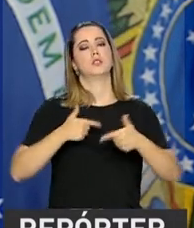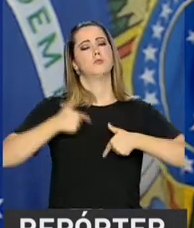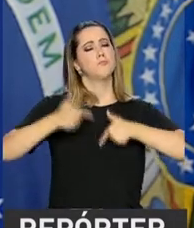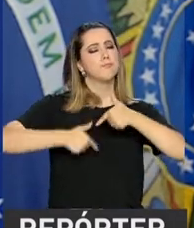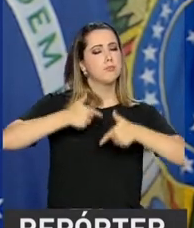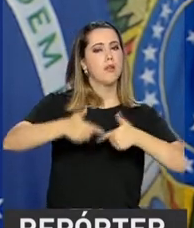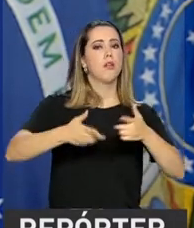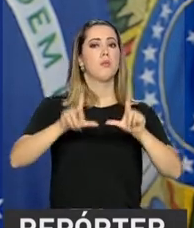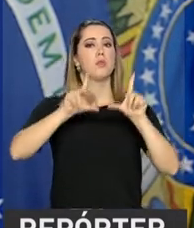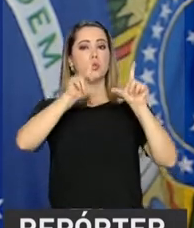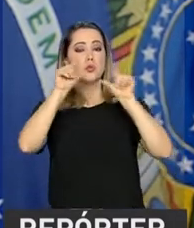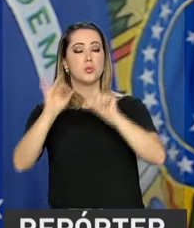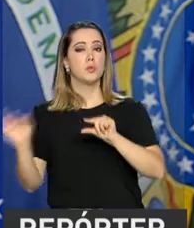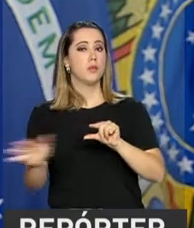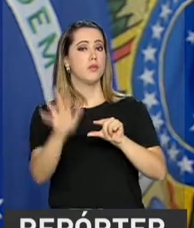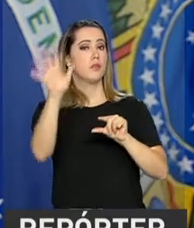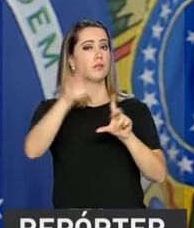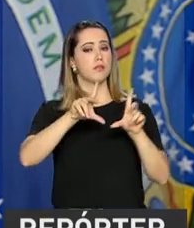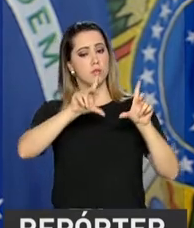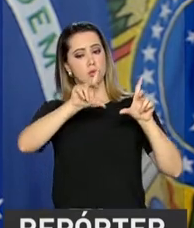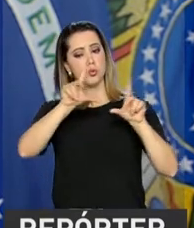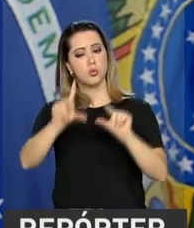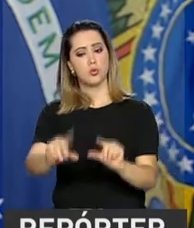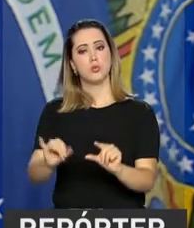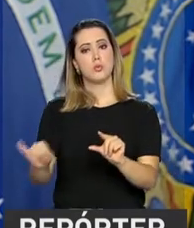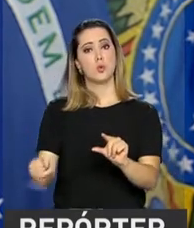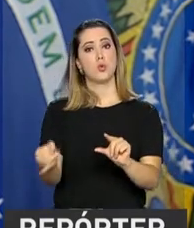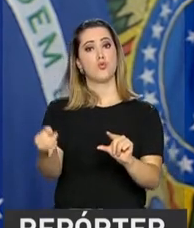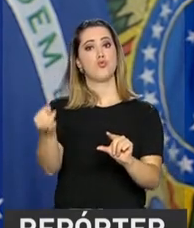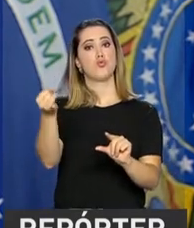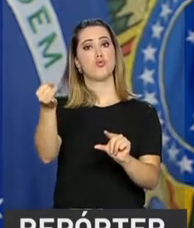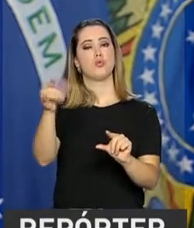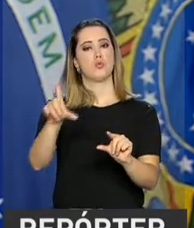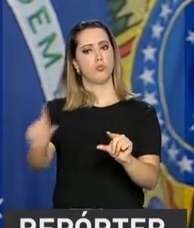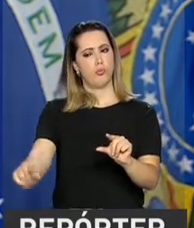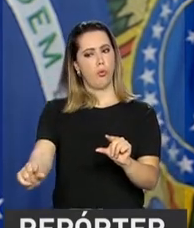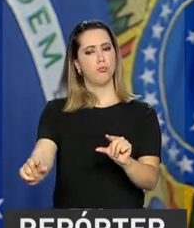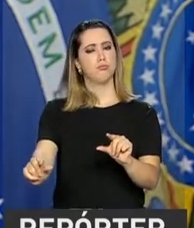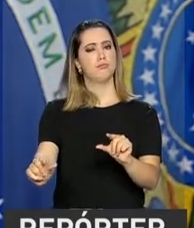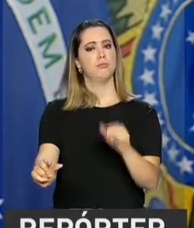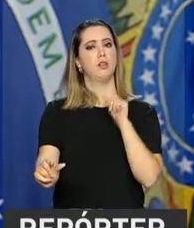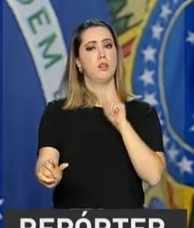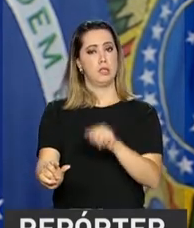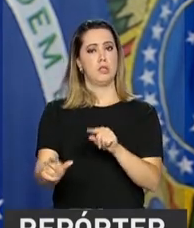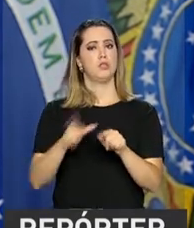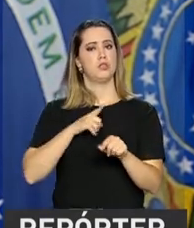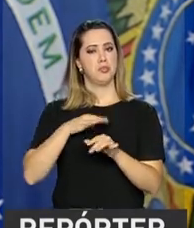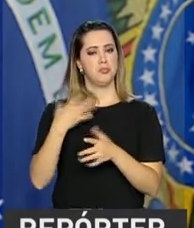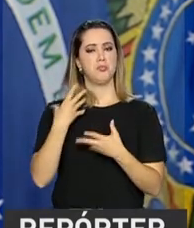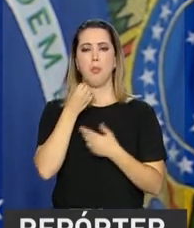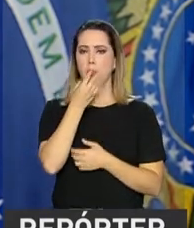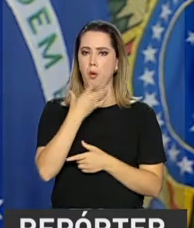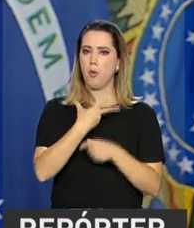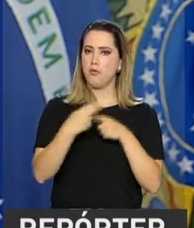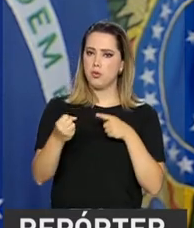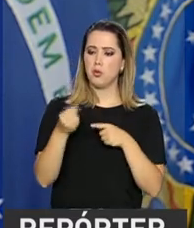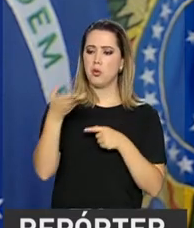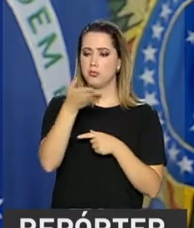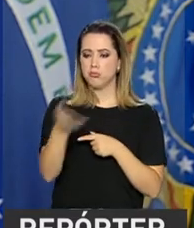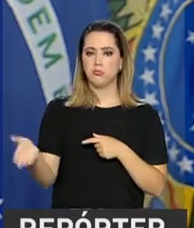da inflação pela queda consistente dos juros e graças a deus chino sucesso e foi graças a isso